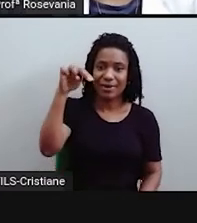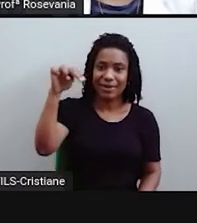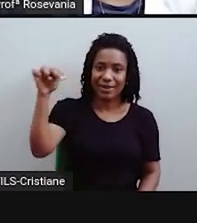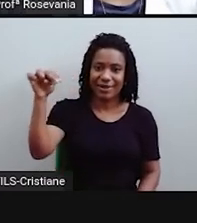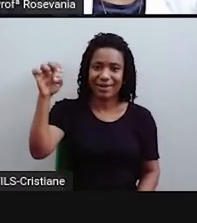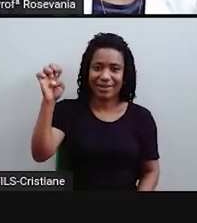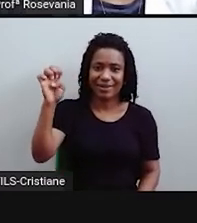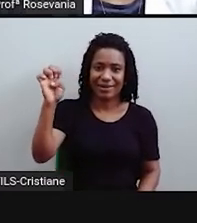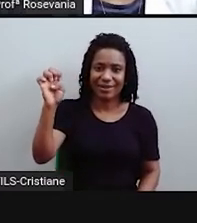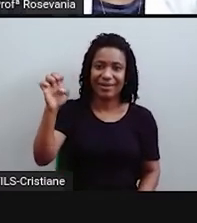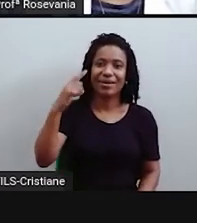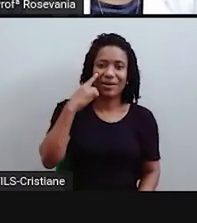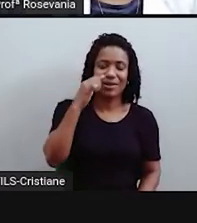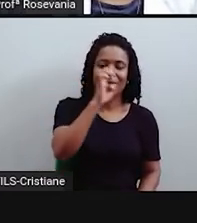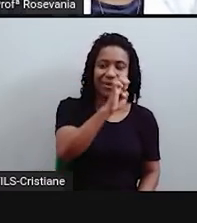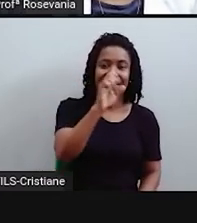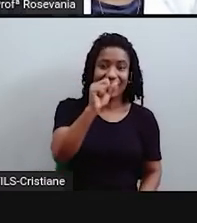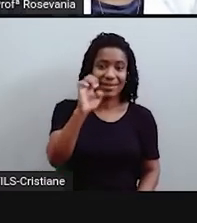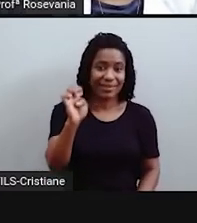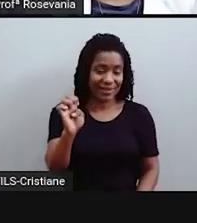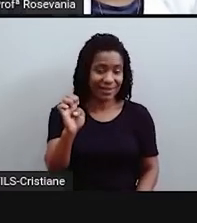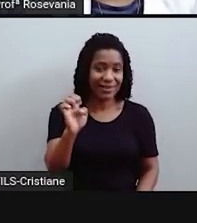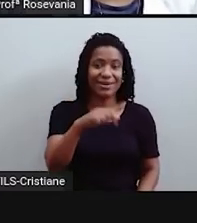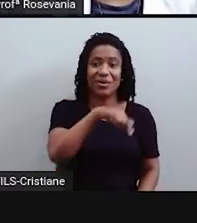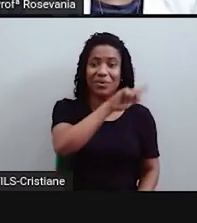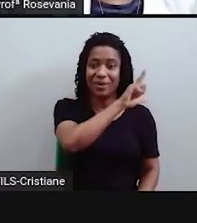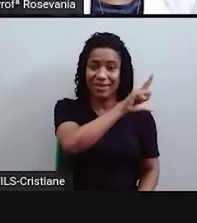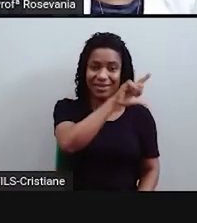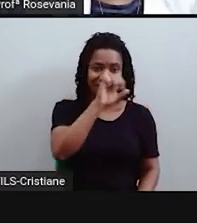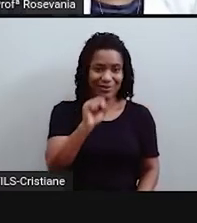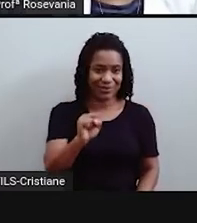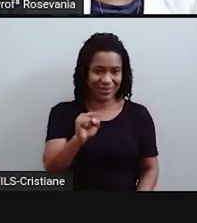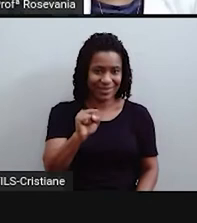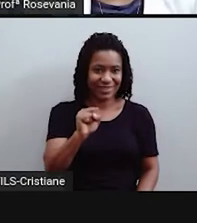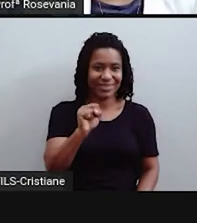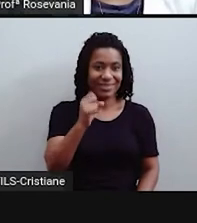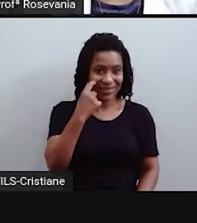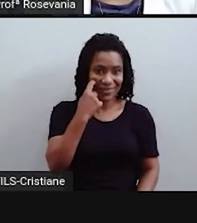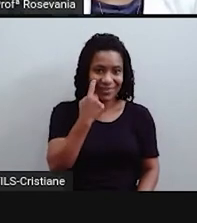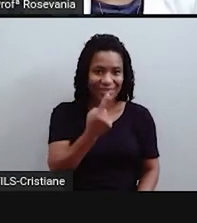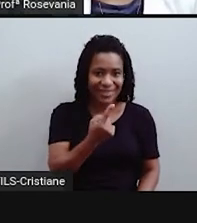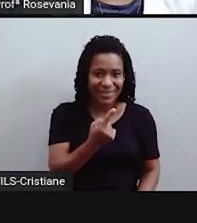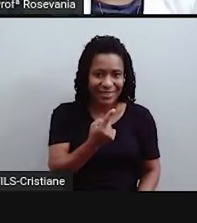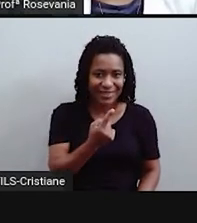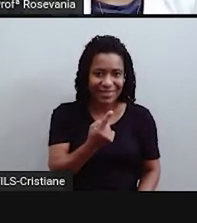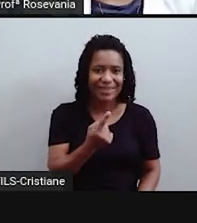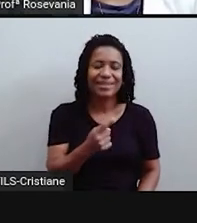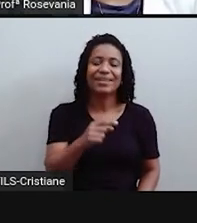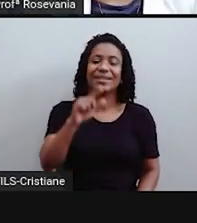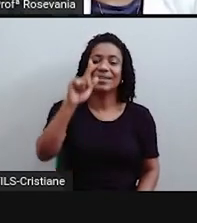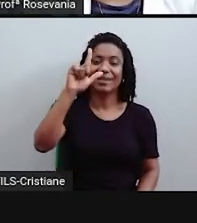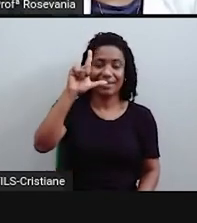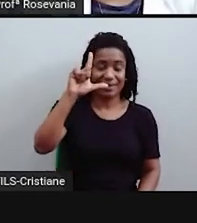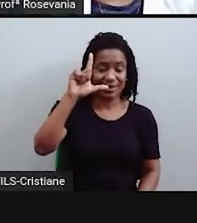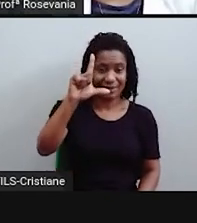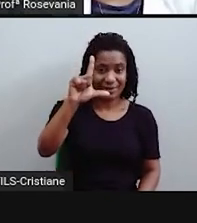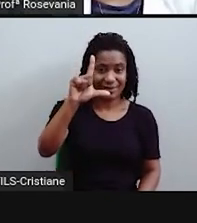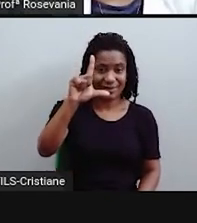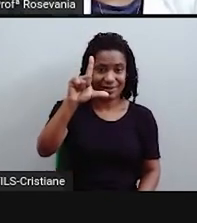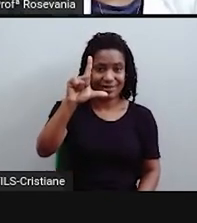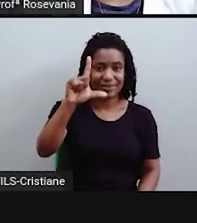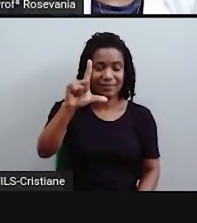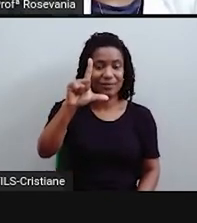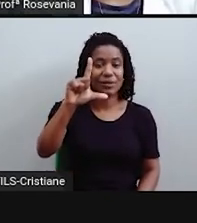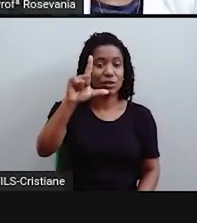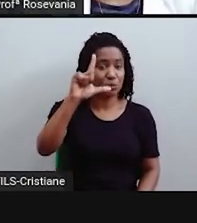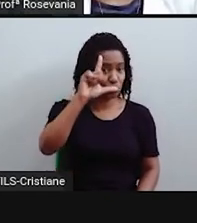leste, nordeste. O ES é o leste, sudeste. E aqui, ó, tá vendo, ó? Leste, sudeste. Porque eu